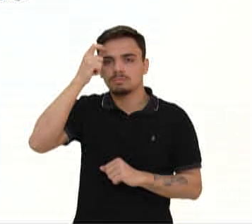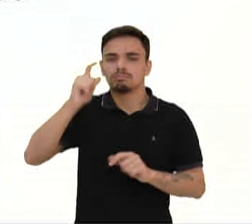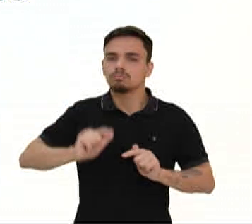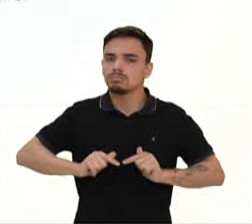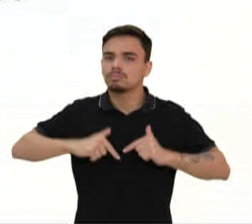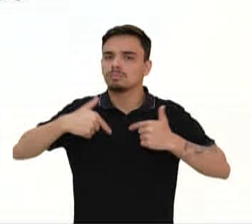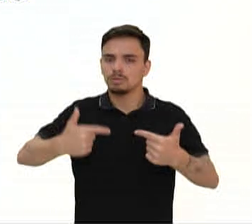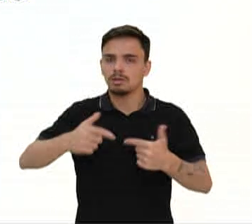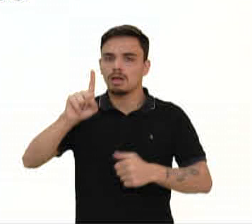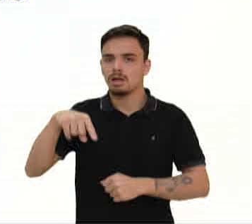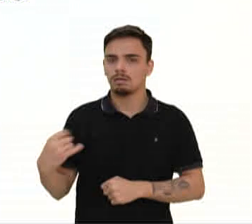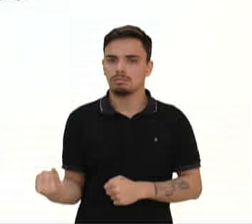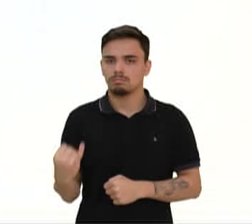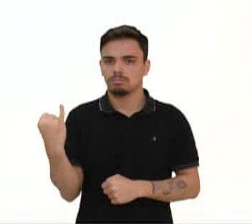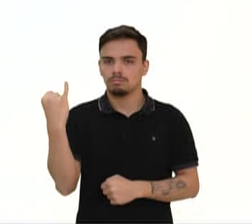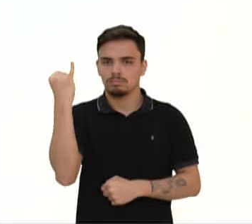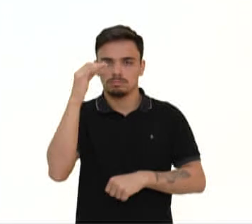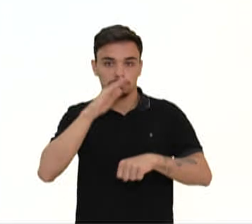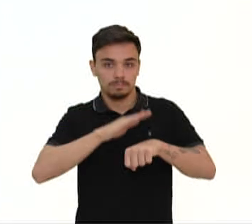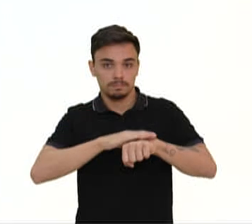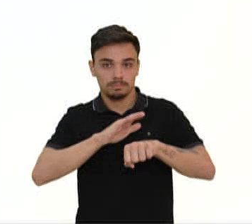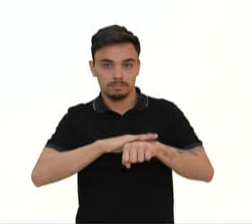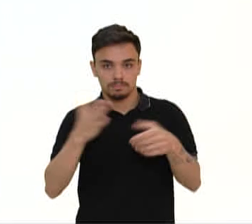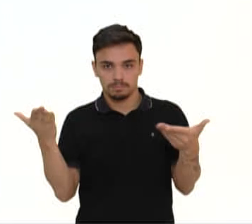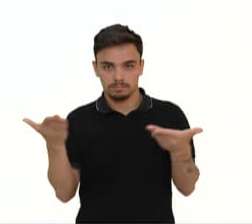muito importantes nesse período.